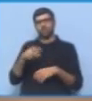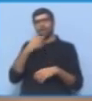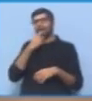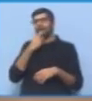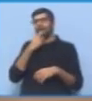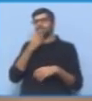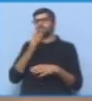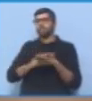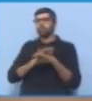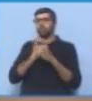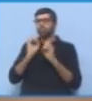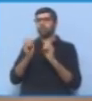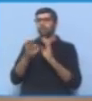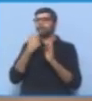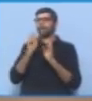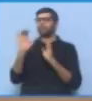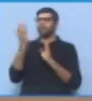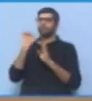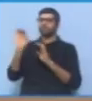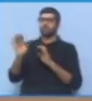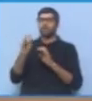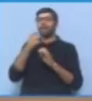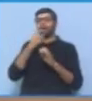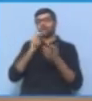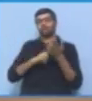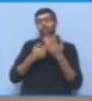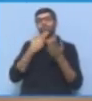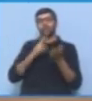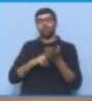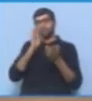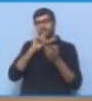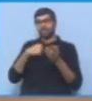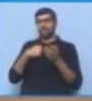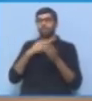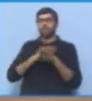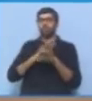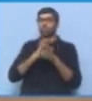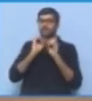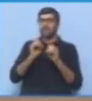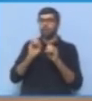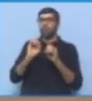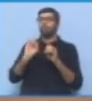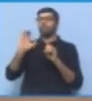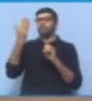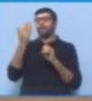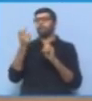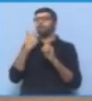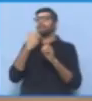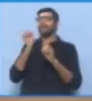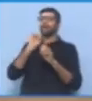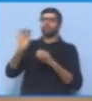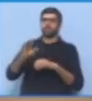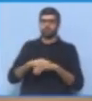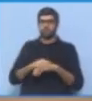tira a primeira pedra. A verdadeira tradução é quem nunca pecou seja o primeiro a atirar a pedra. Parece que não faz diferença, mas faz diferença.